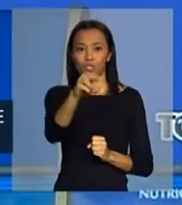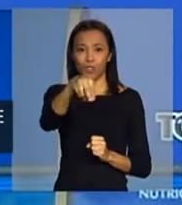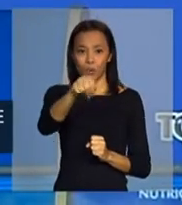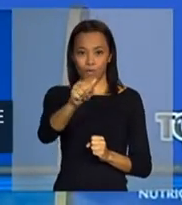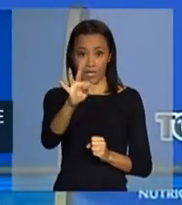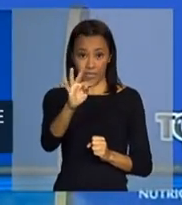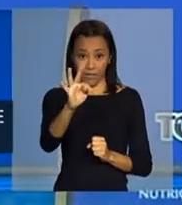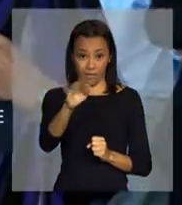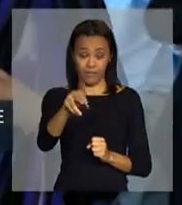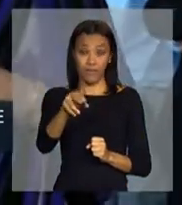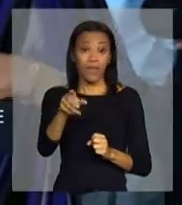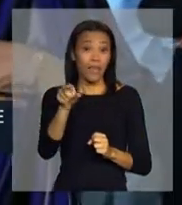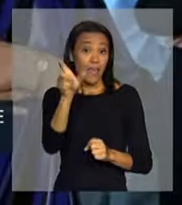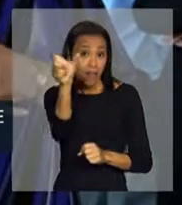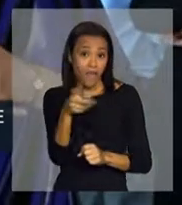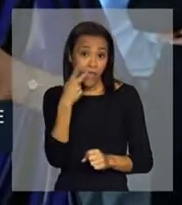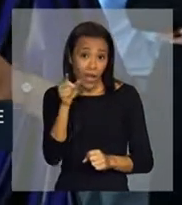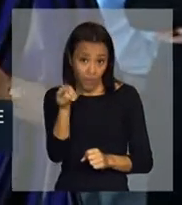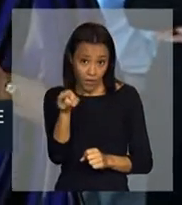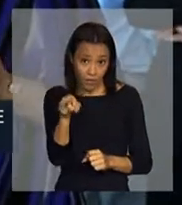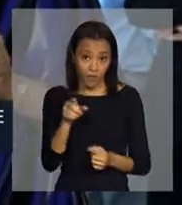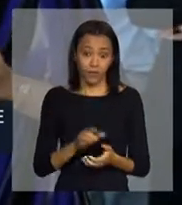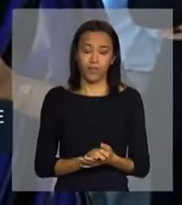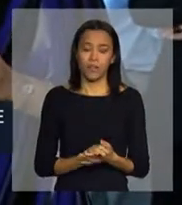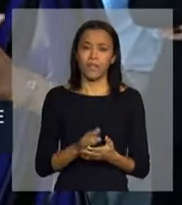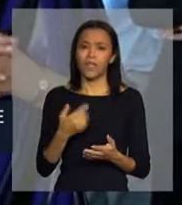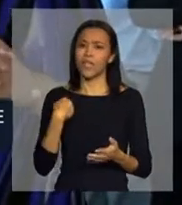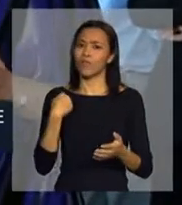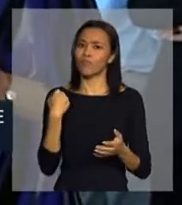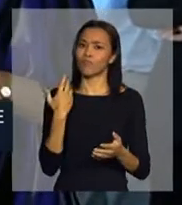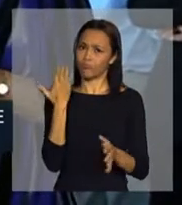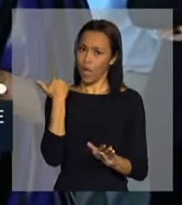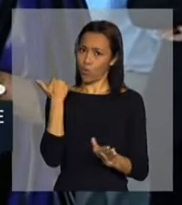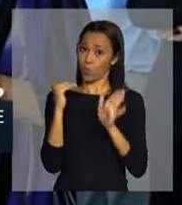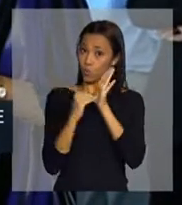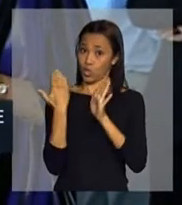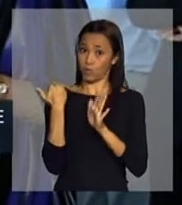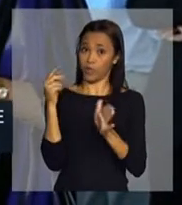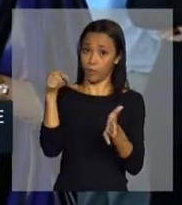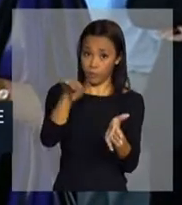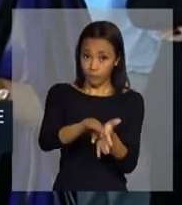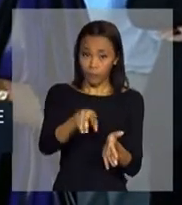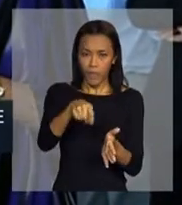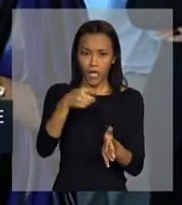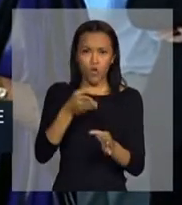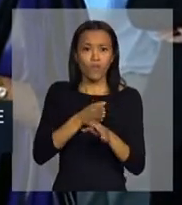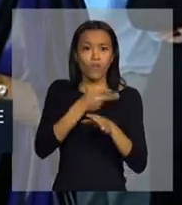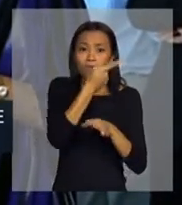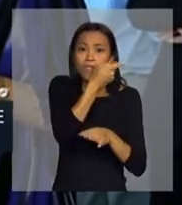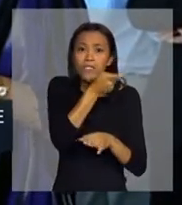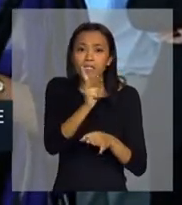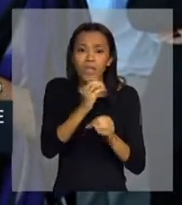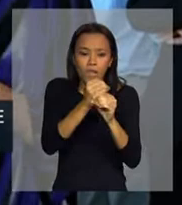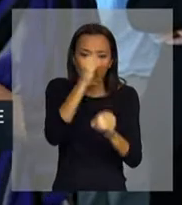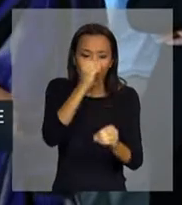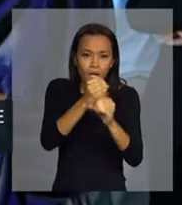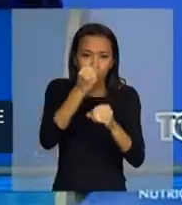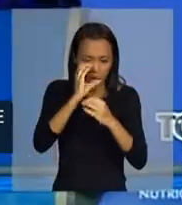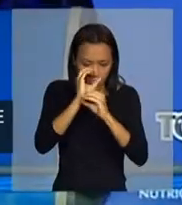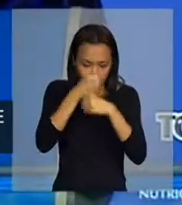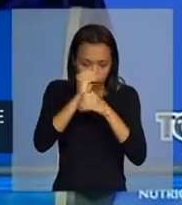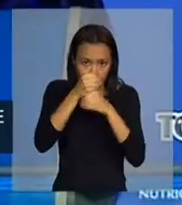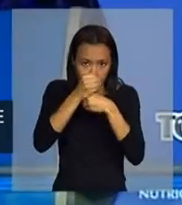dizer a vocês que, da última vez que eu cá estive, eu visitei o laboratório de